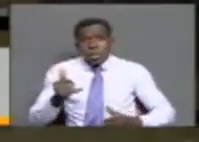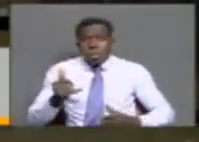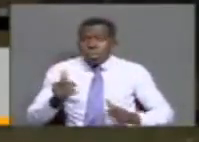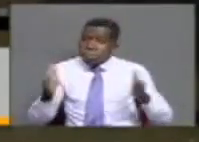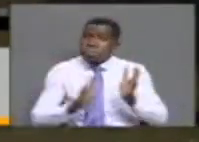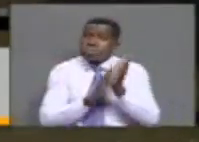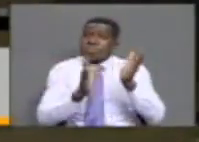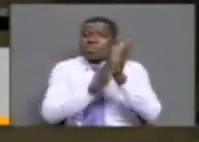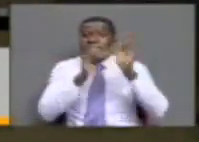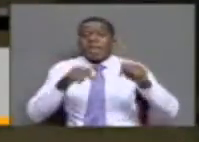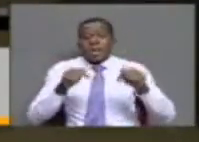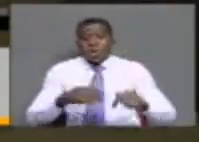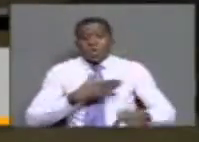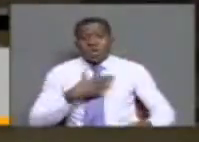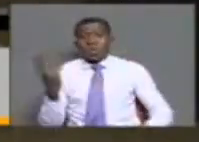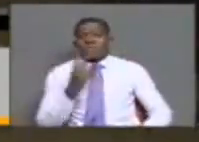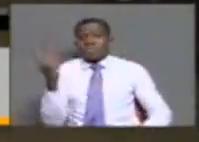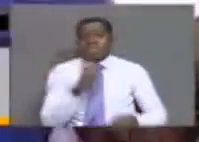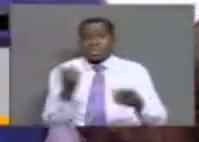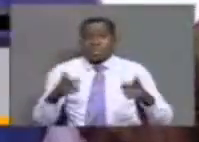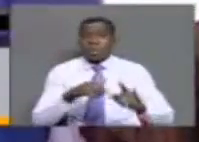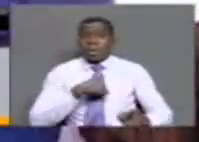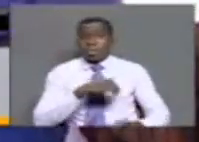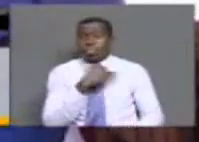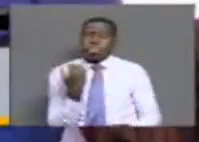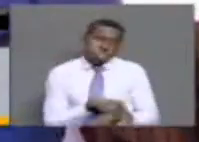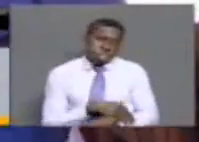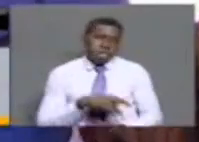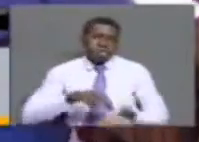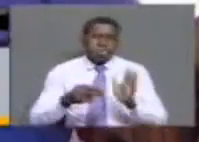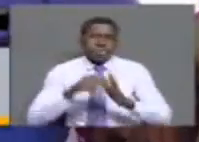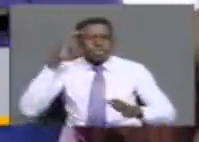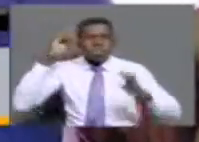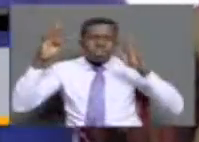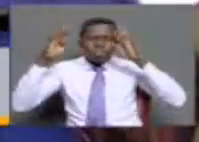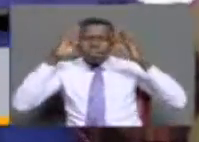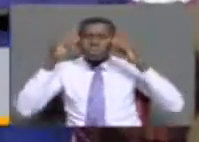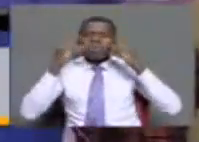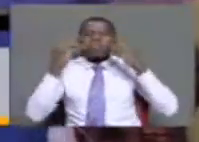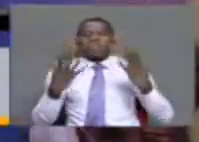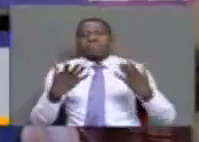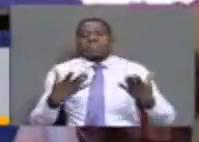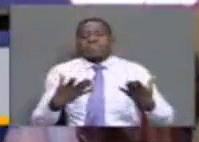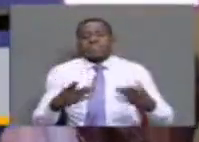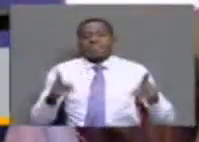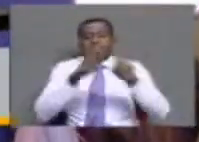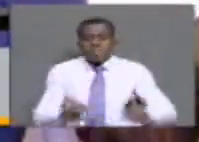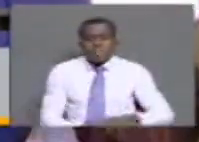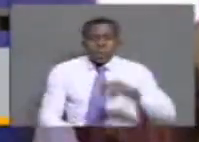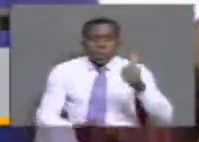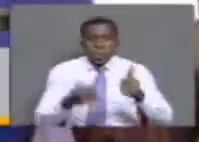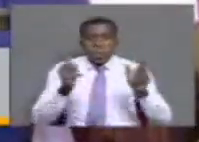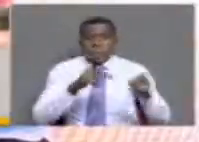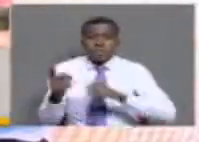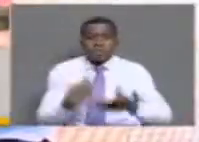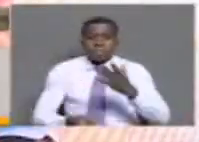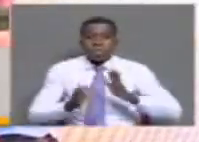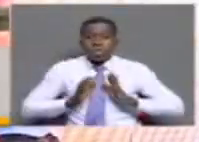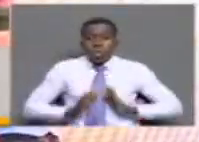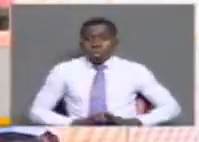vivo, para não ser reconhecido enquanto estou morto. Fizeram parte também do grupo de homenageados distintas figuras que nasceram